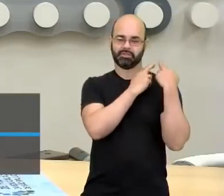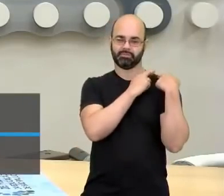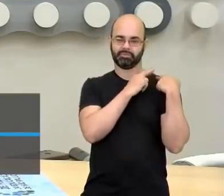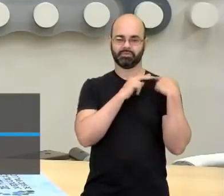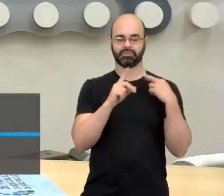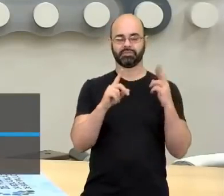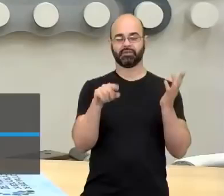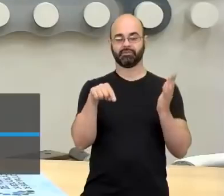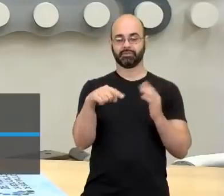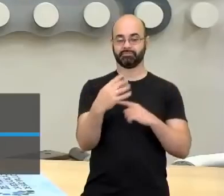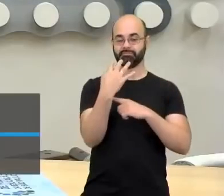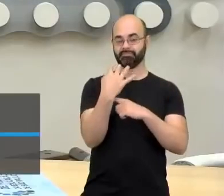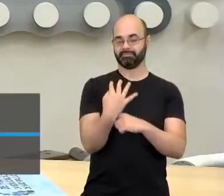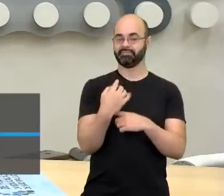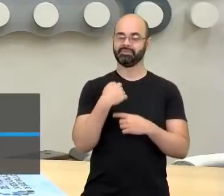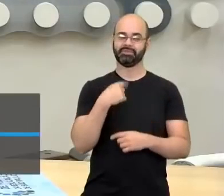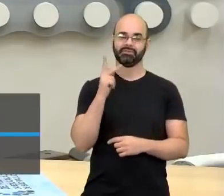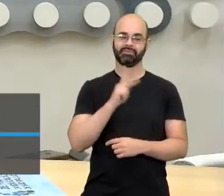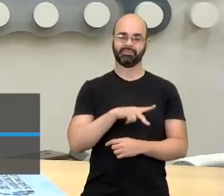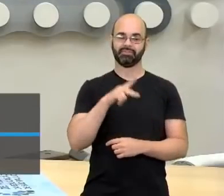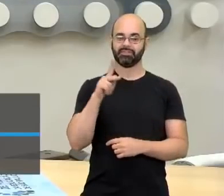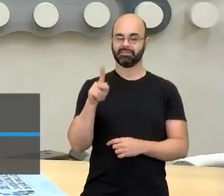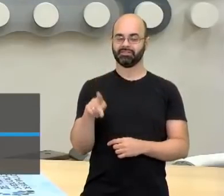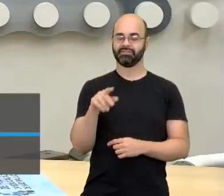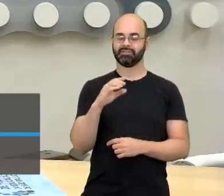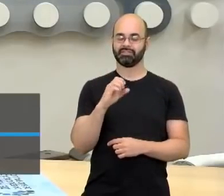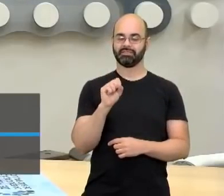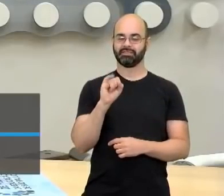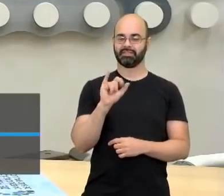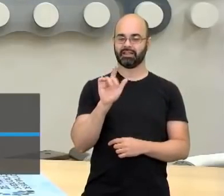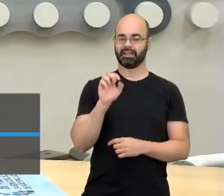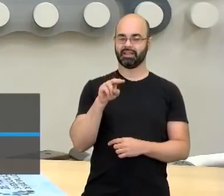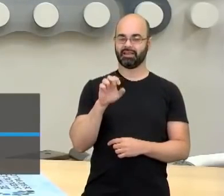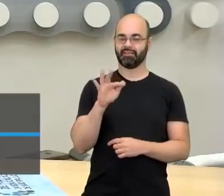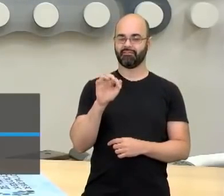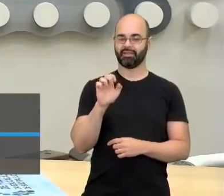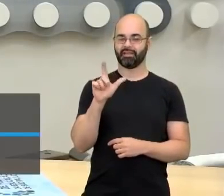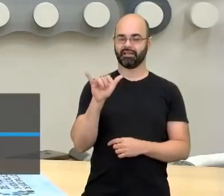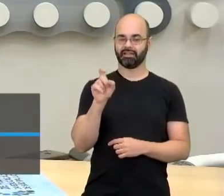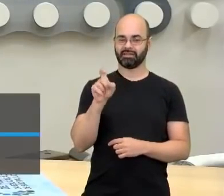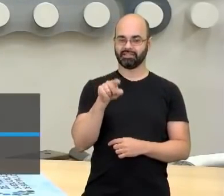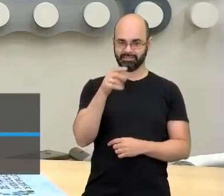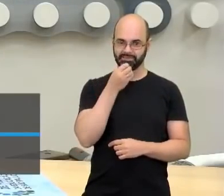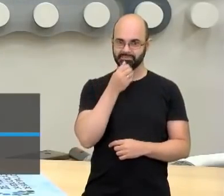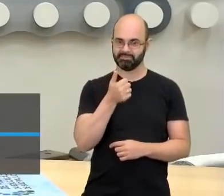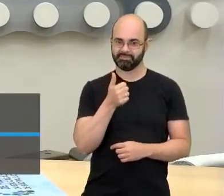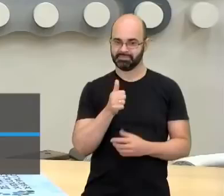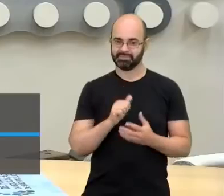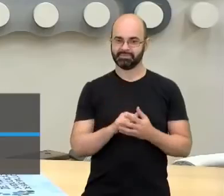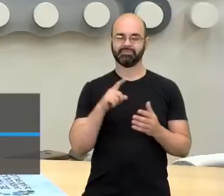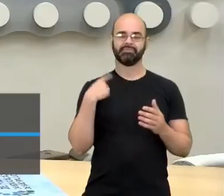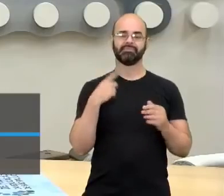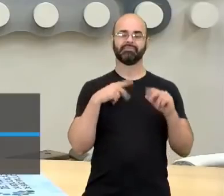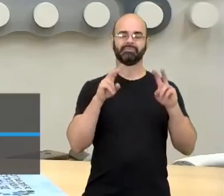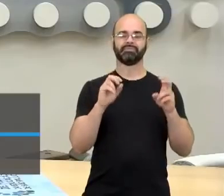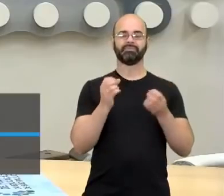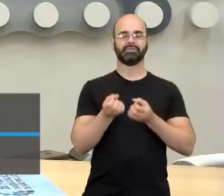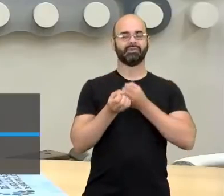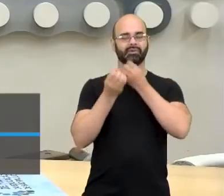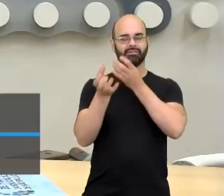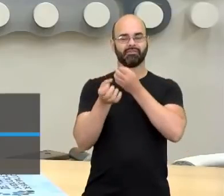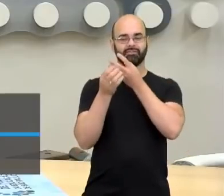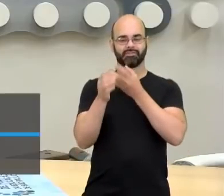sou a professora Silene Félix e a nossa aula, aí dando continuidade ao caderno, vamos falar sobre a mensagem e